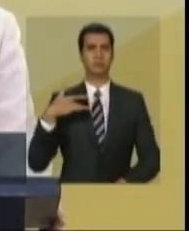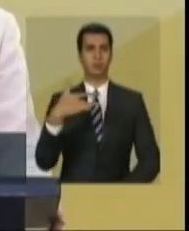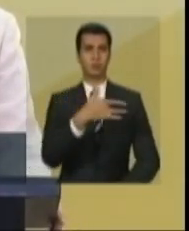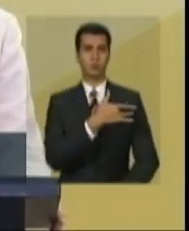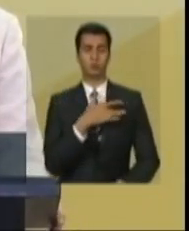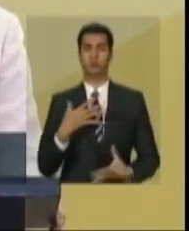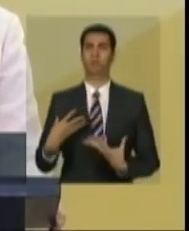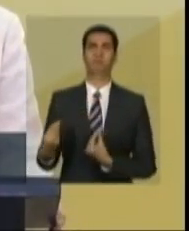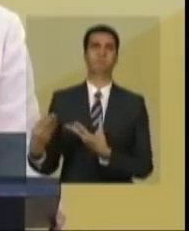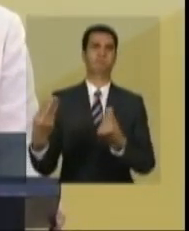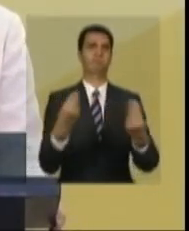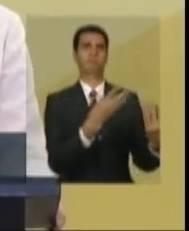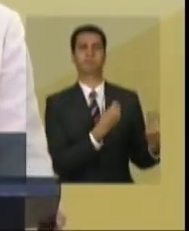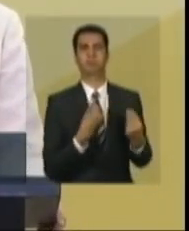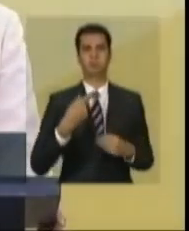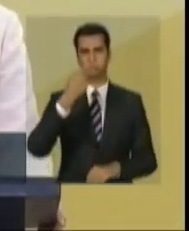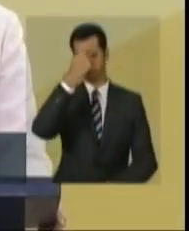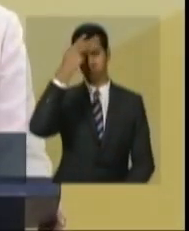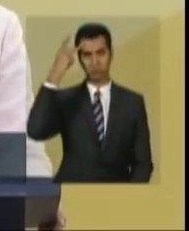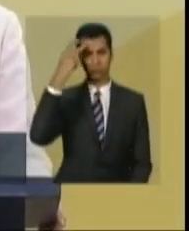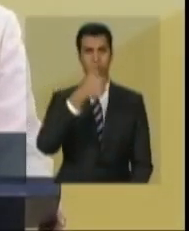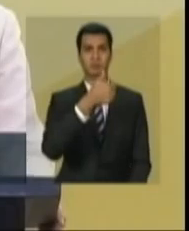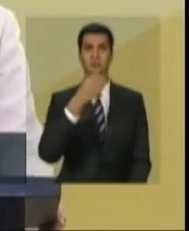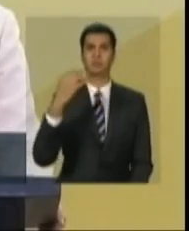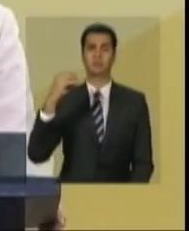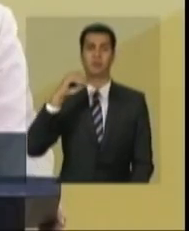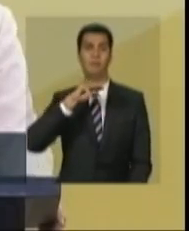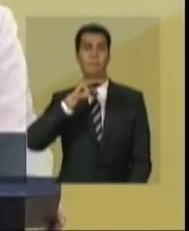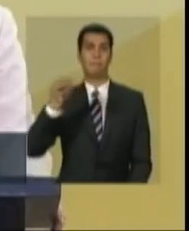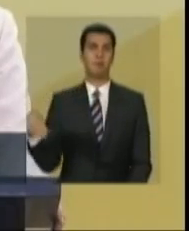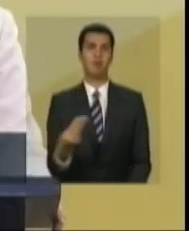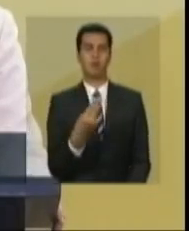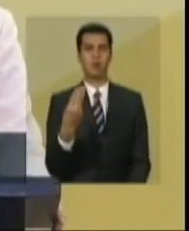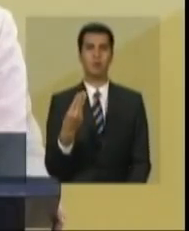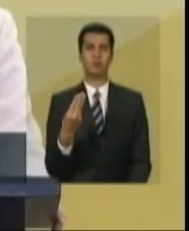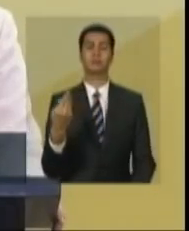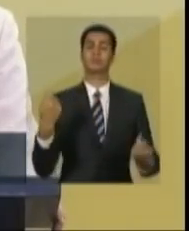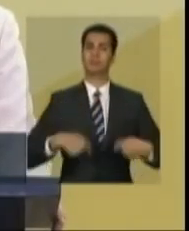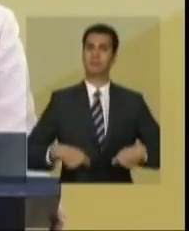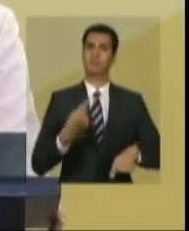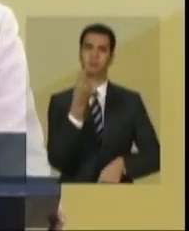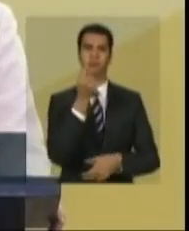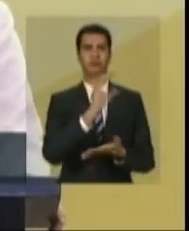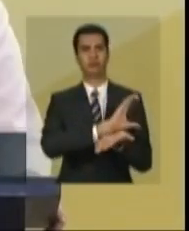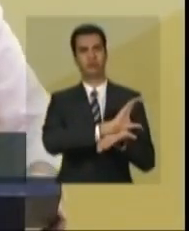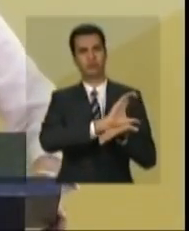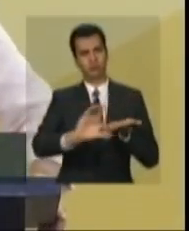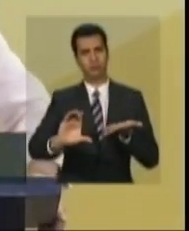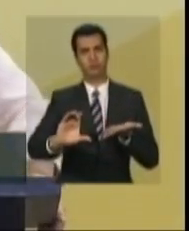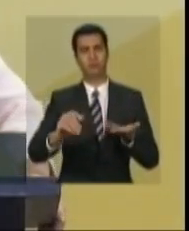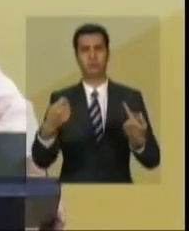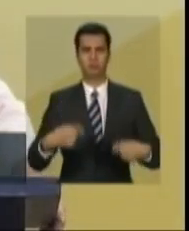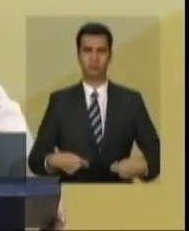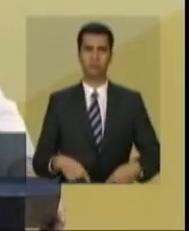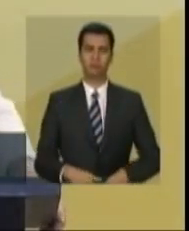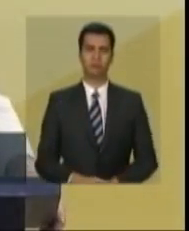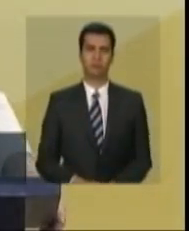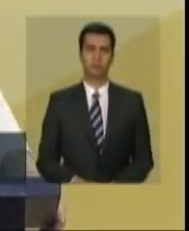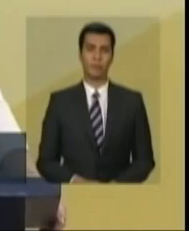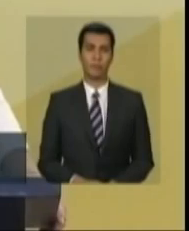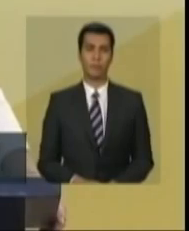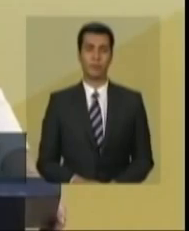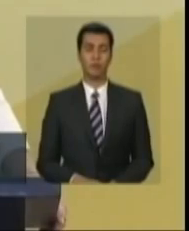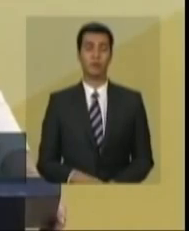100 milhões de pessoas sem recursos financeiros. Mas, com o que